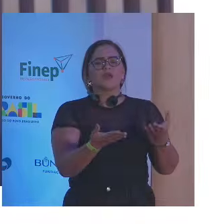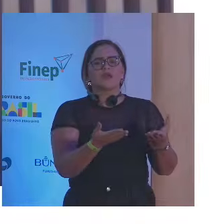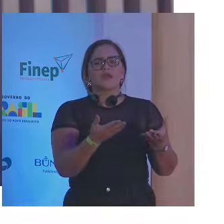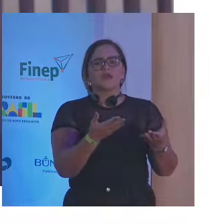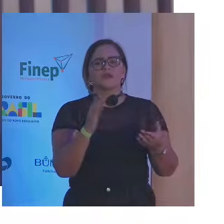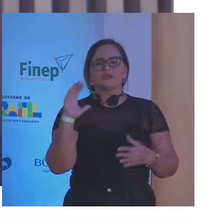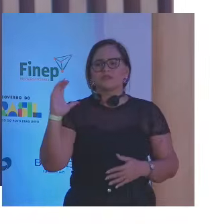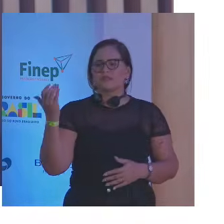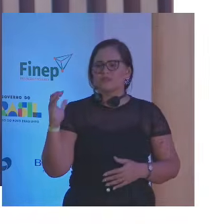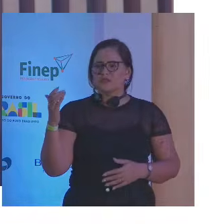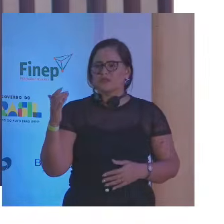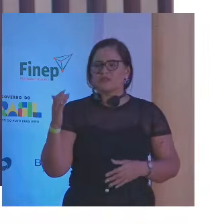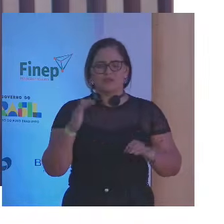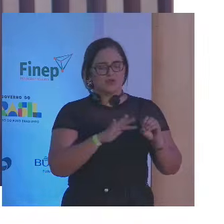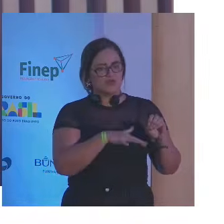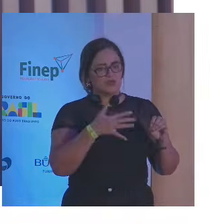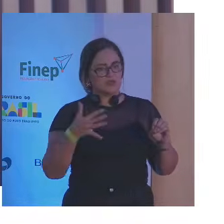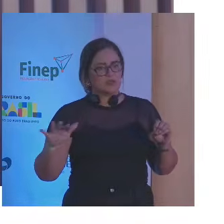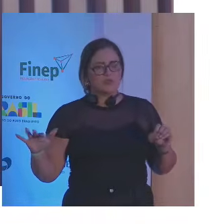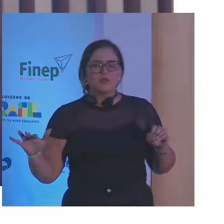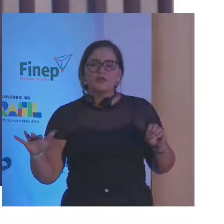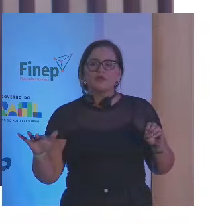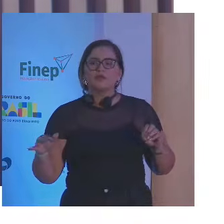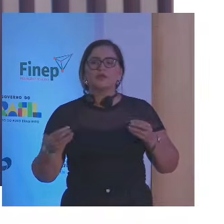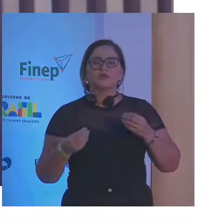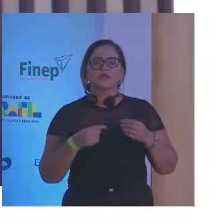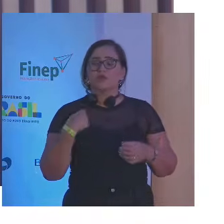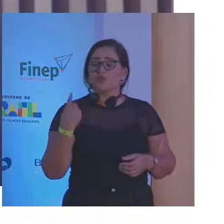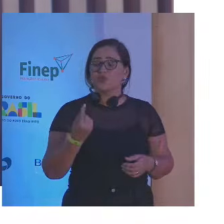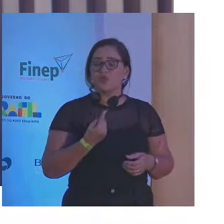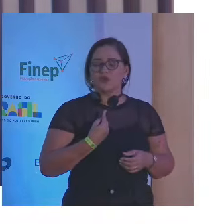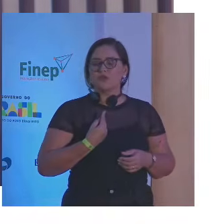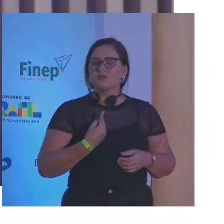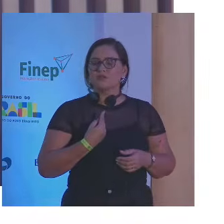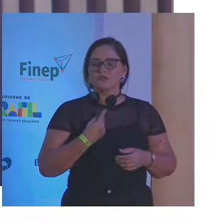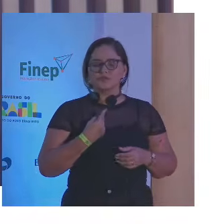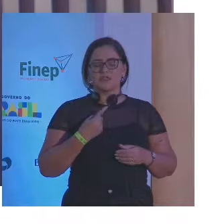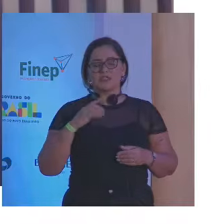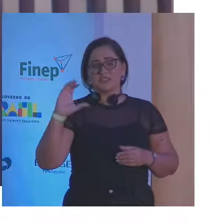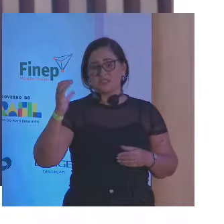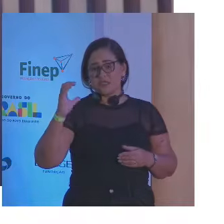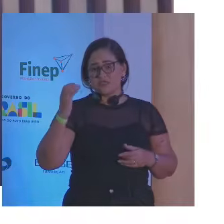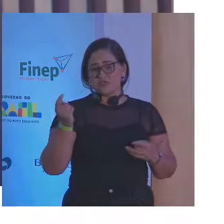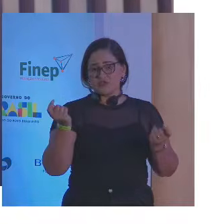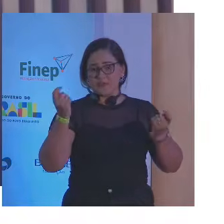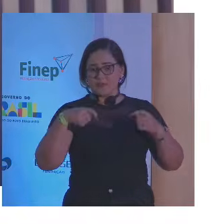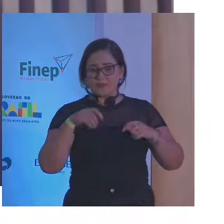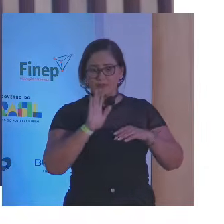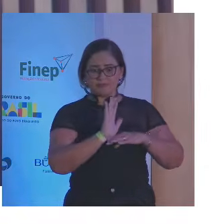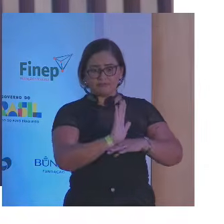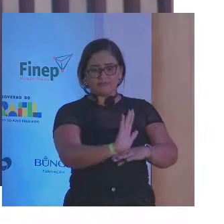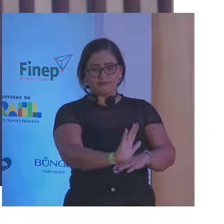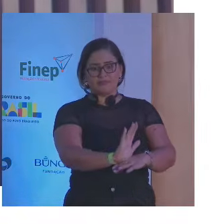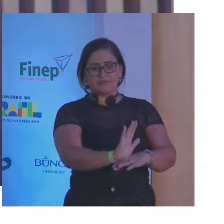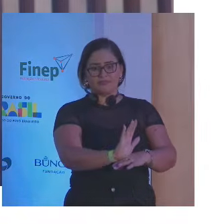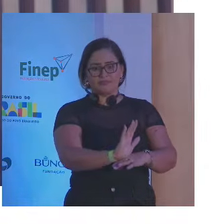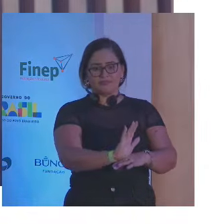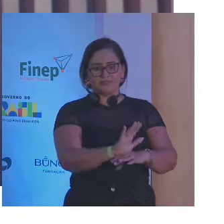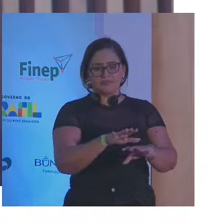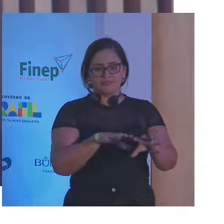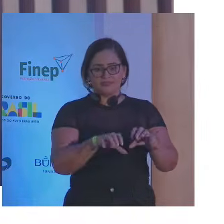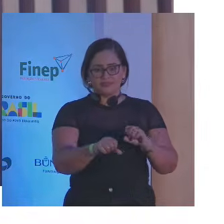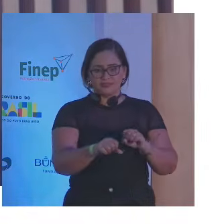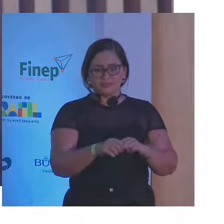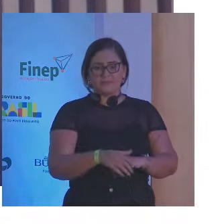diplomacia científica nos oceanos? Como nós, cientistas, podemos contribuir para essa